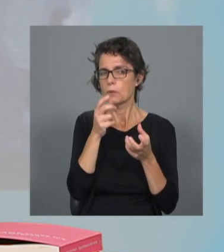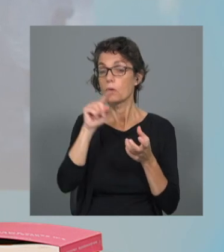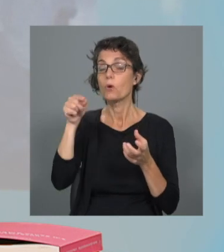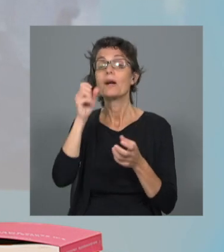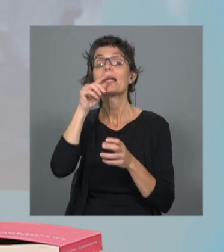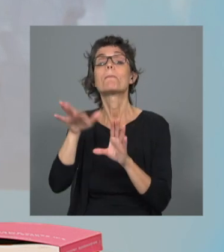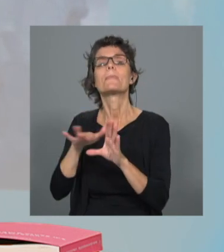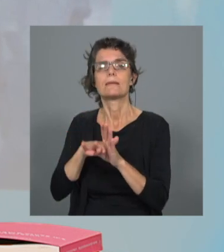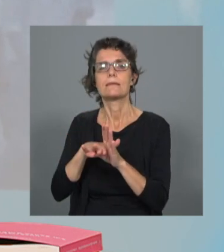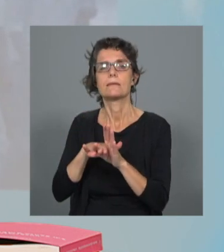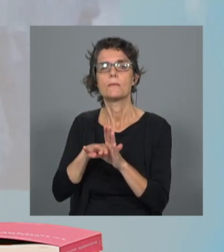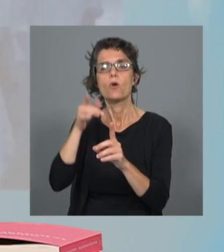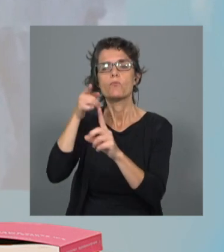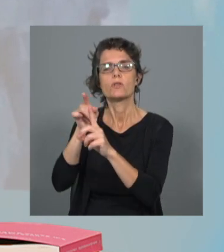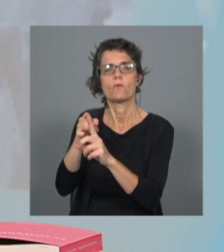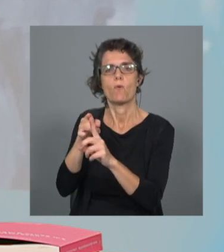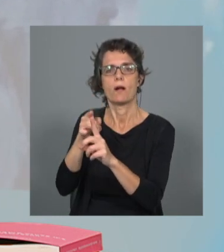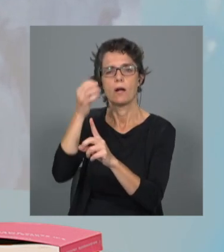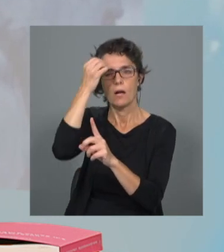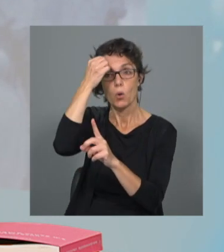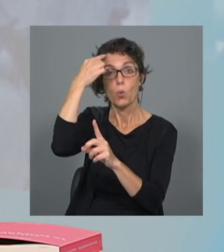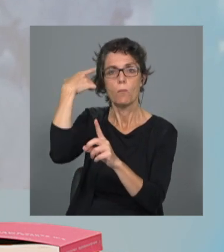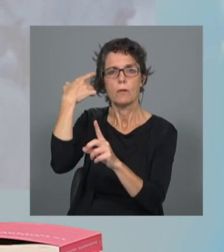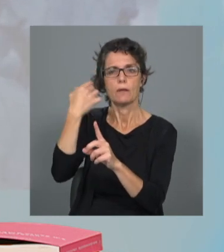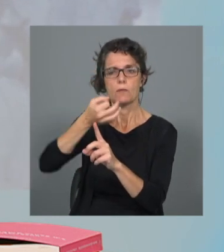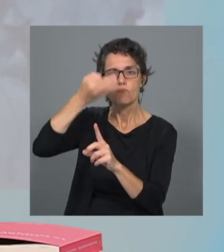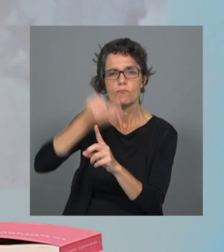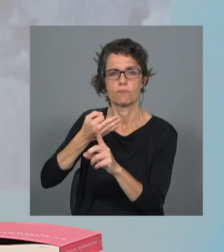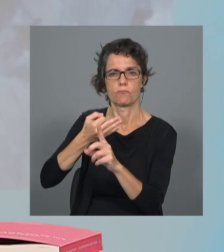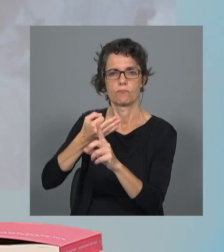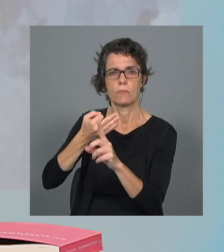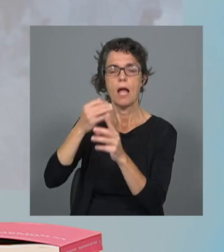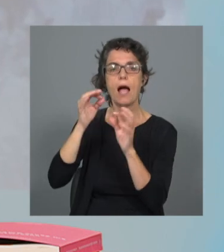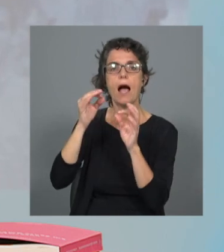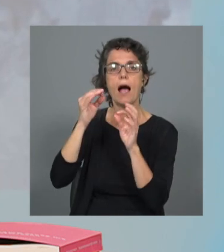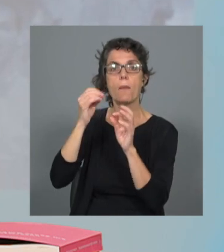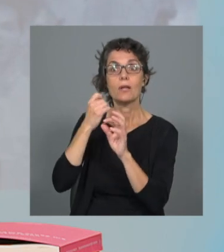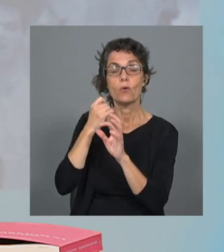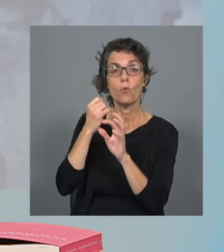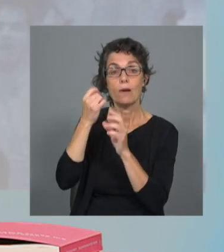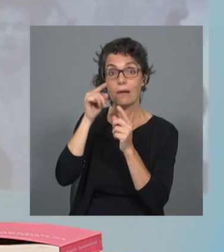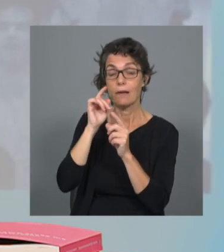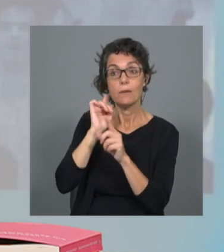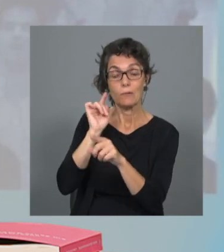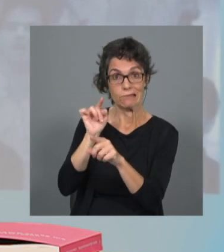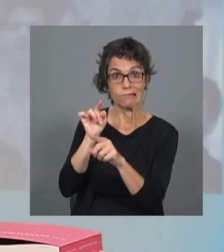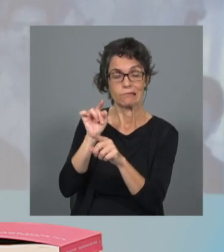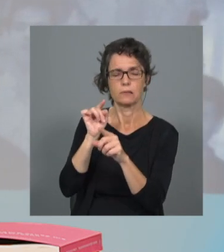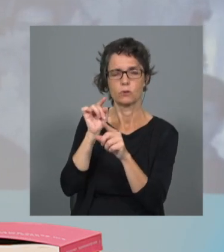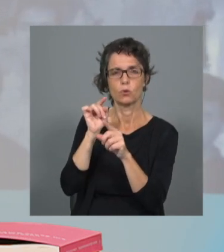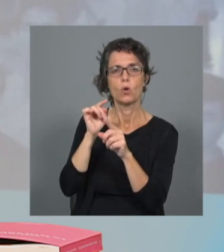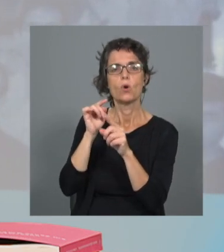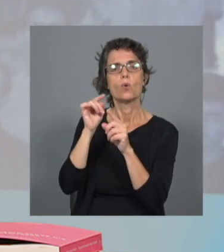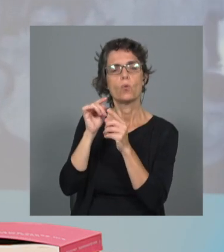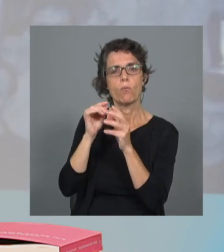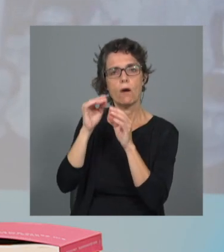compreender. O participante tem que ter uma formação. E, de facto, a própria sinodalidade exige isto. É